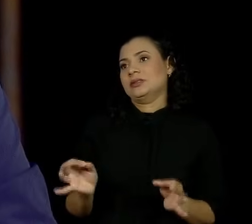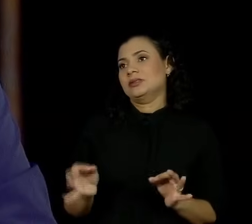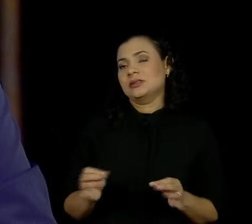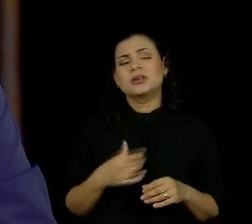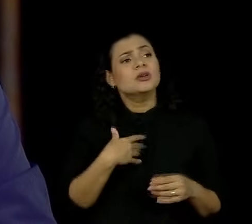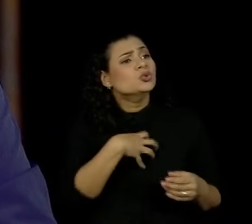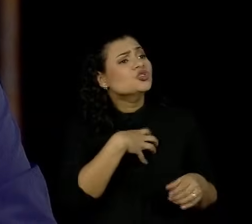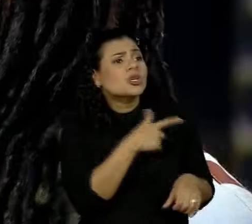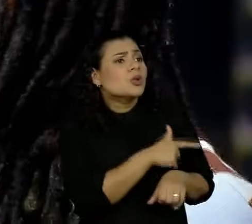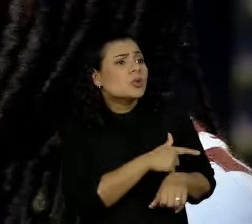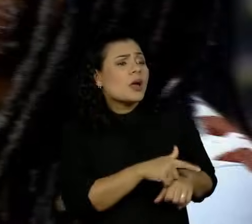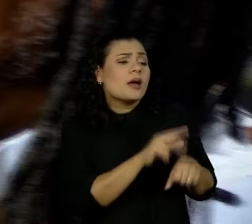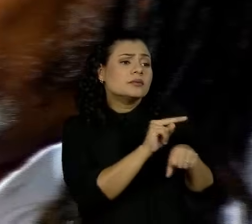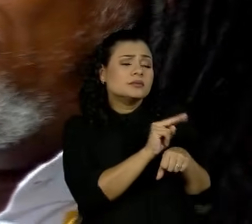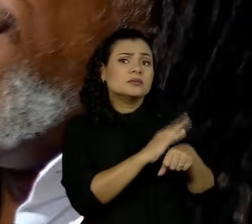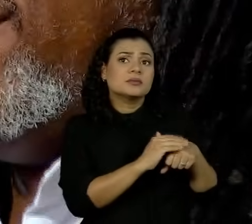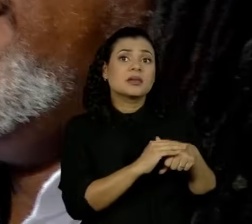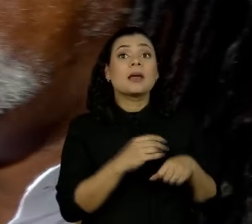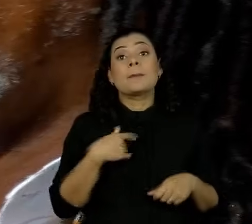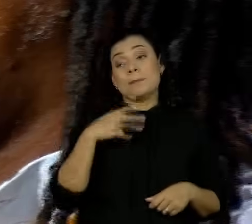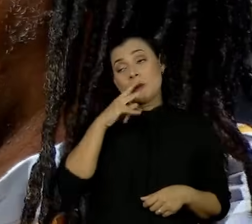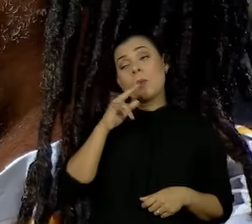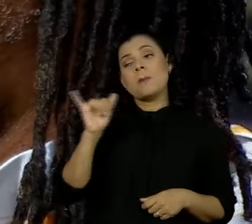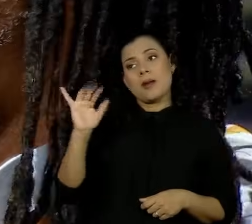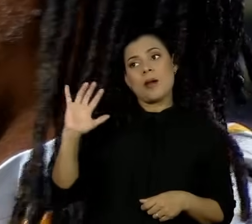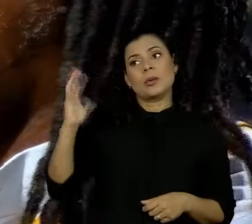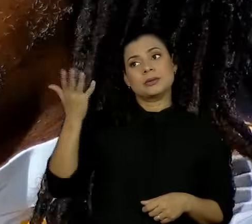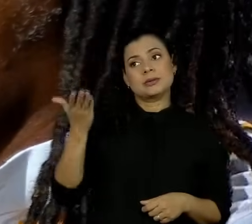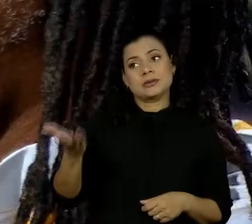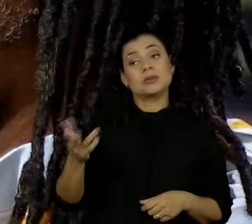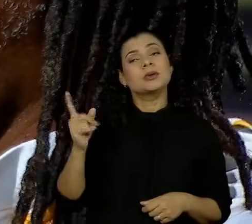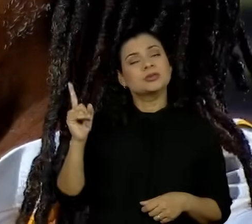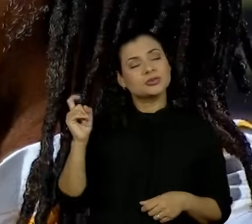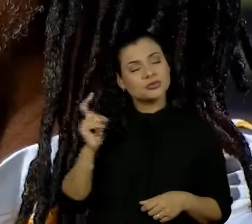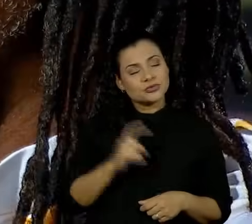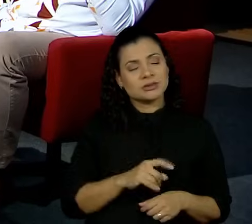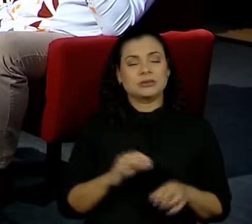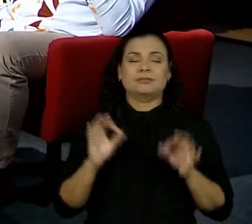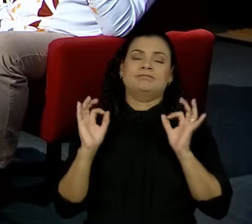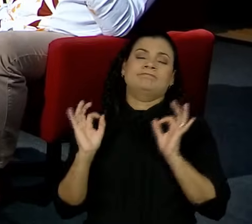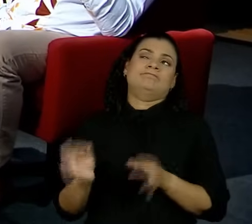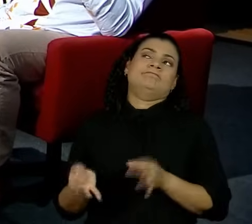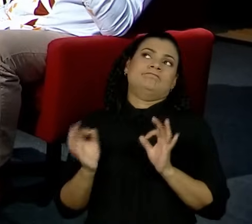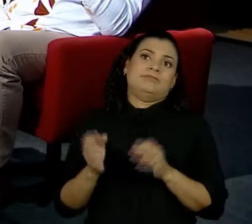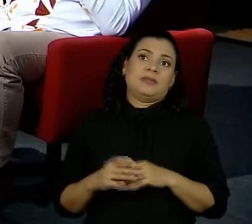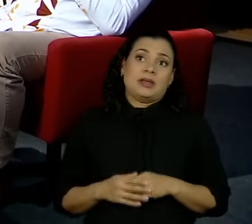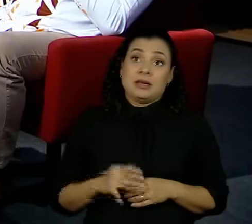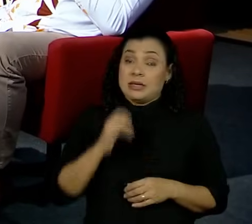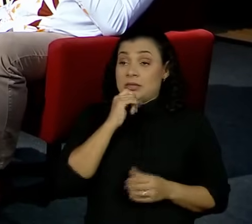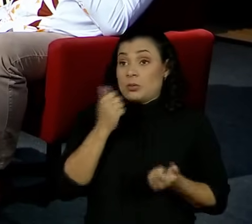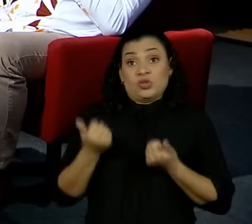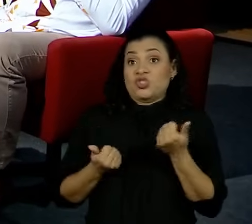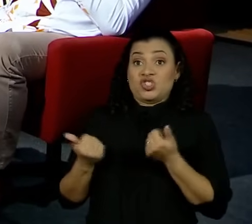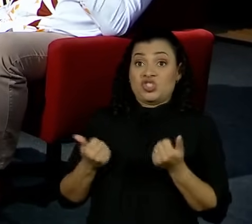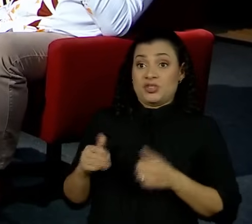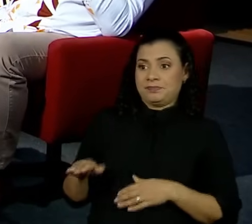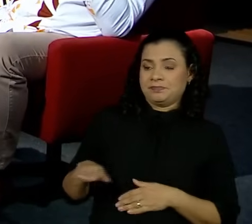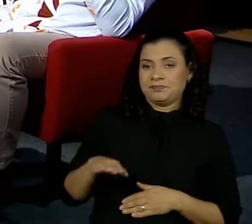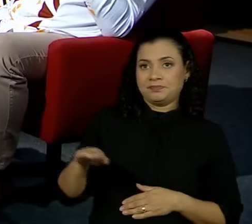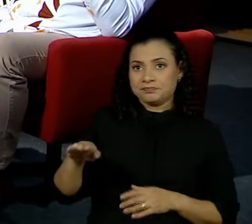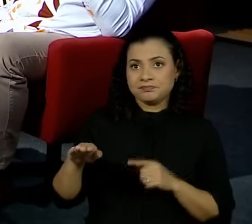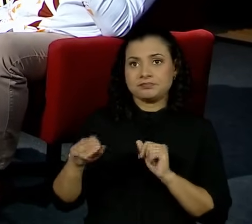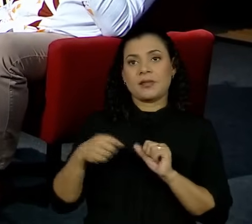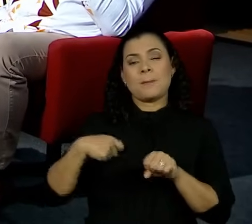difícil. Meu pai passou por isso. Olha aí. É muito difícil. O dirigir, né, o carro,